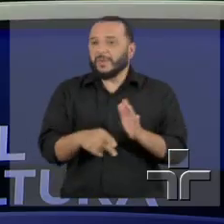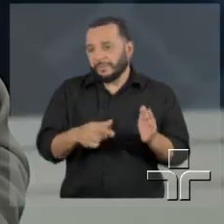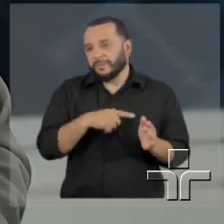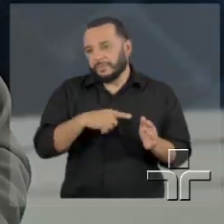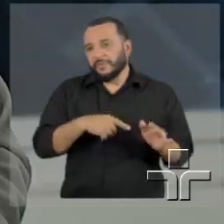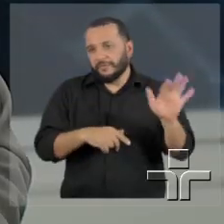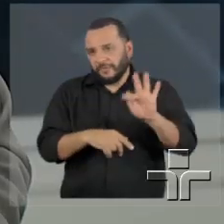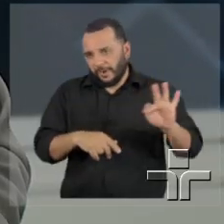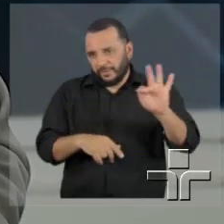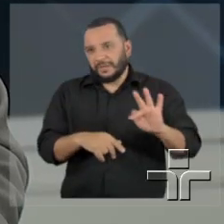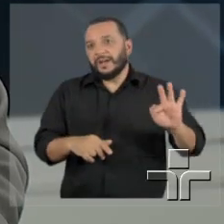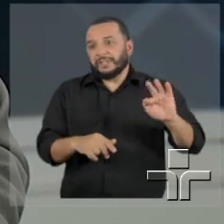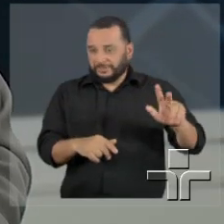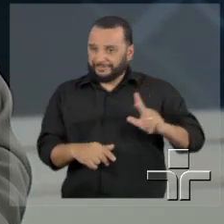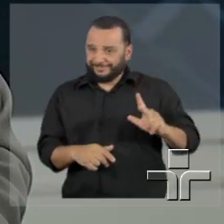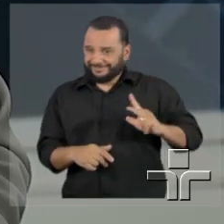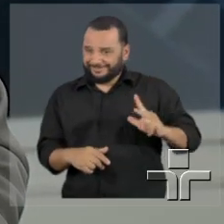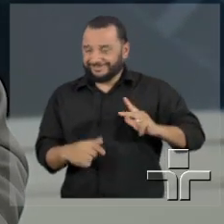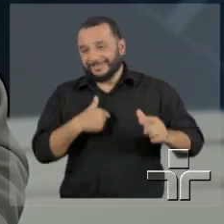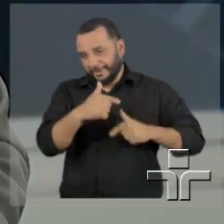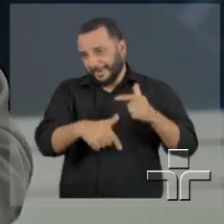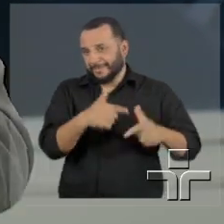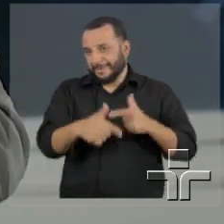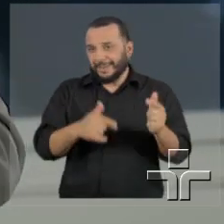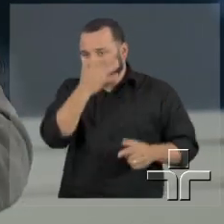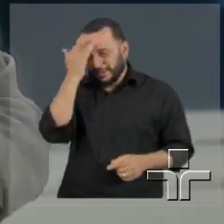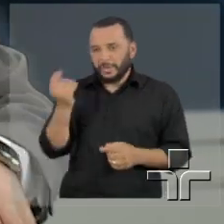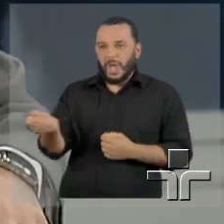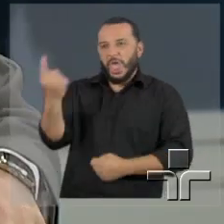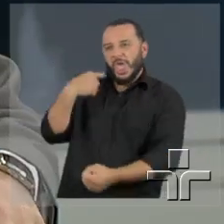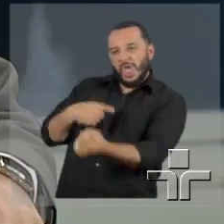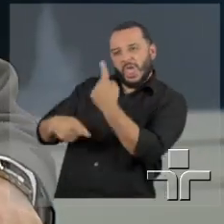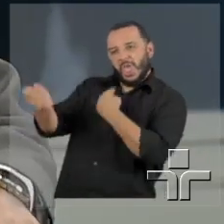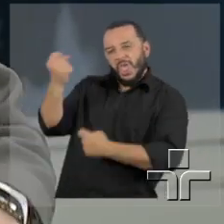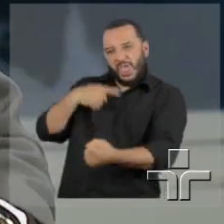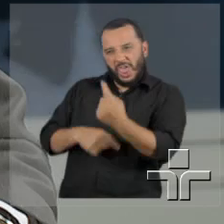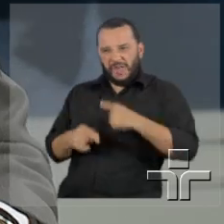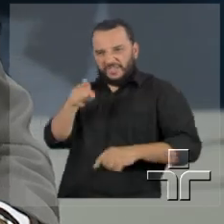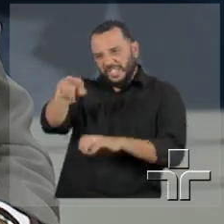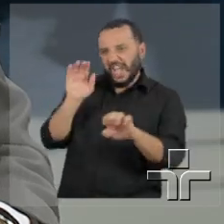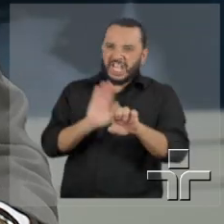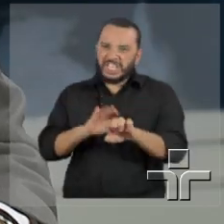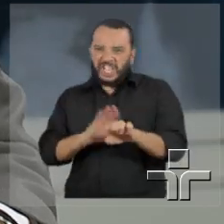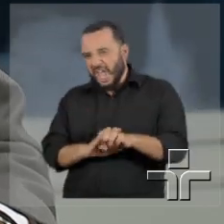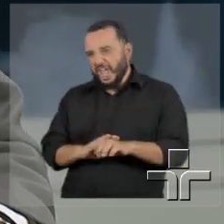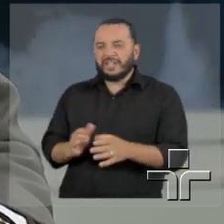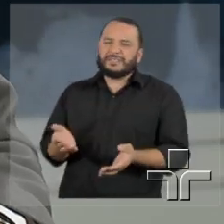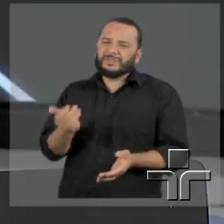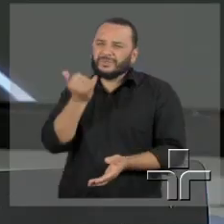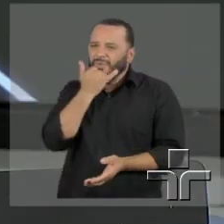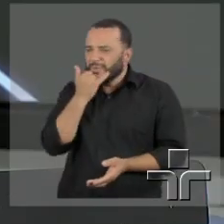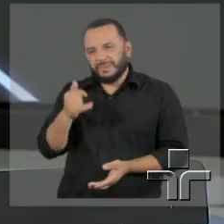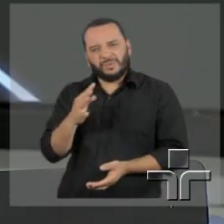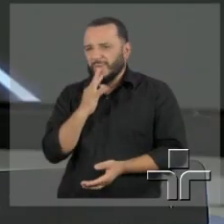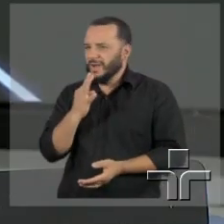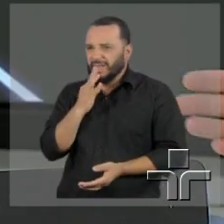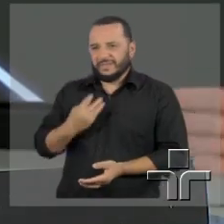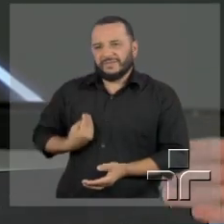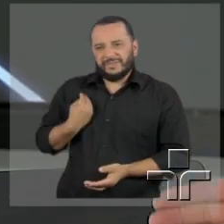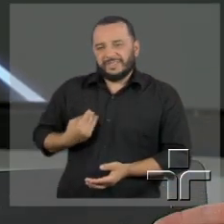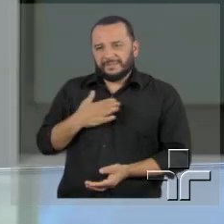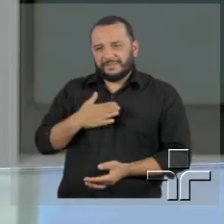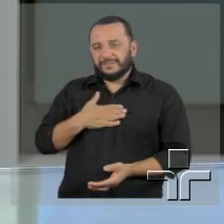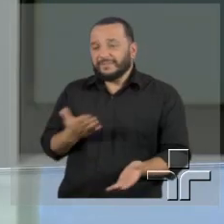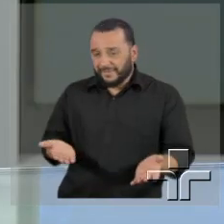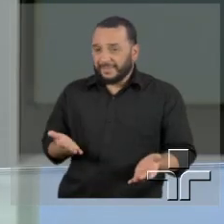numa universidade privada. Então as pessoas atacam e definem com rótulos absolutamente superficiais, como se o papel